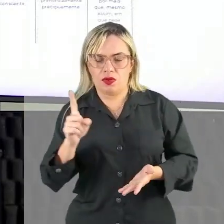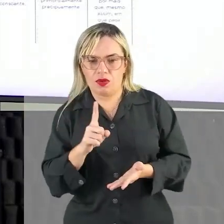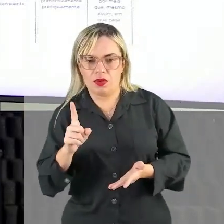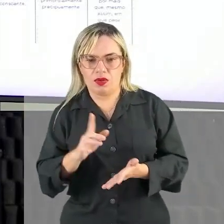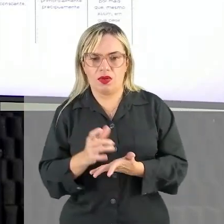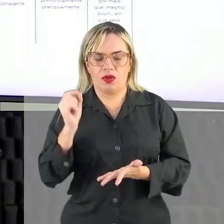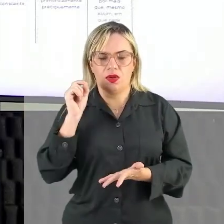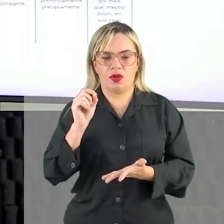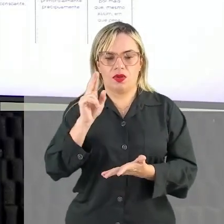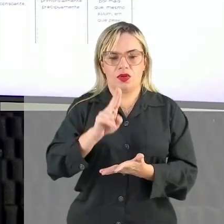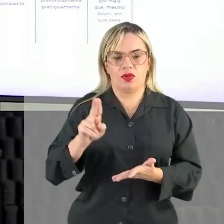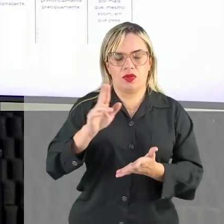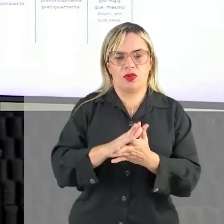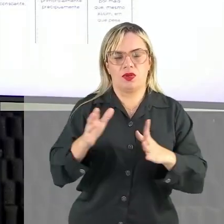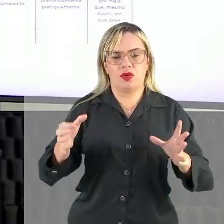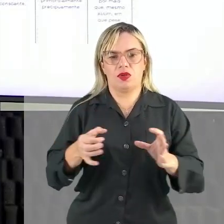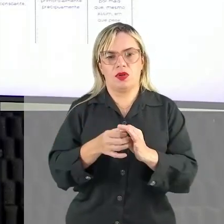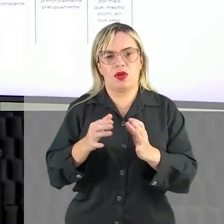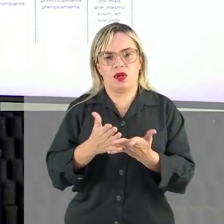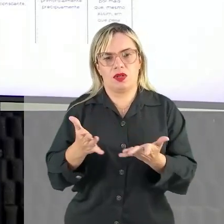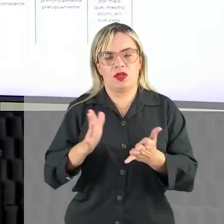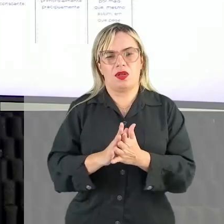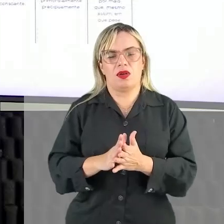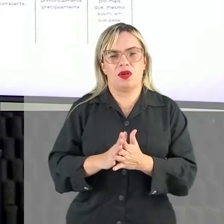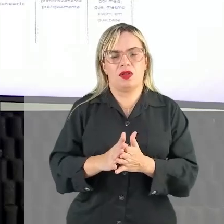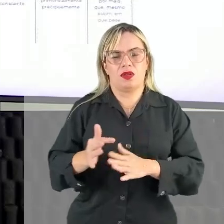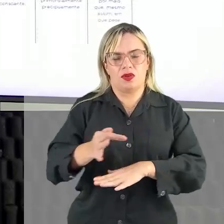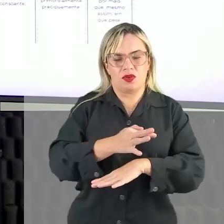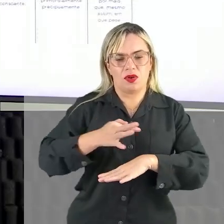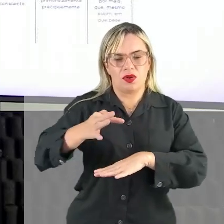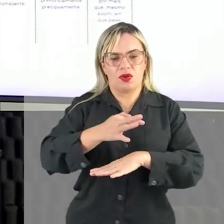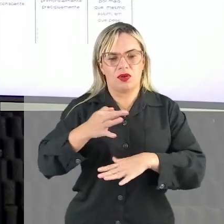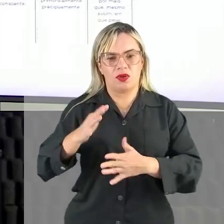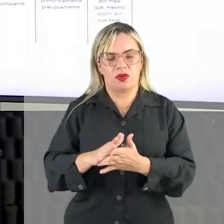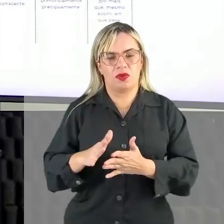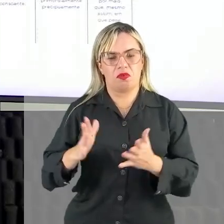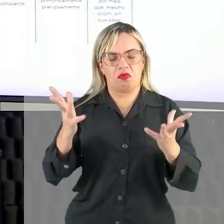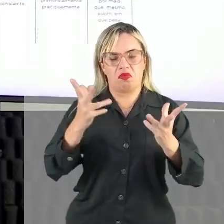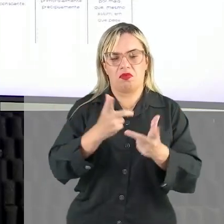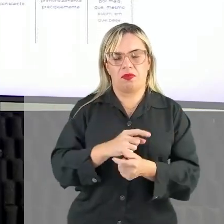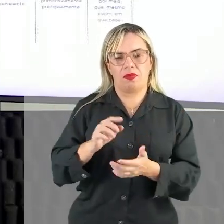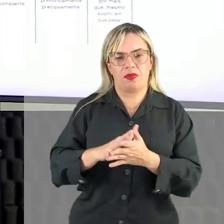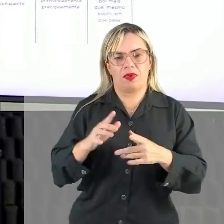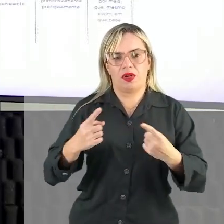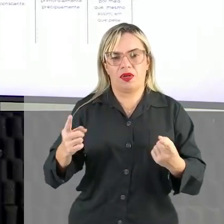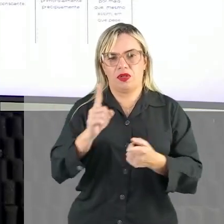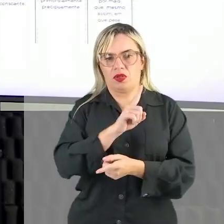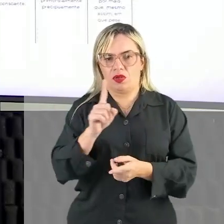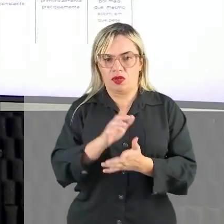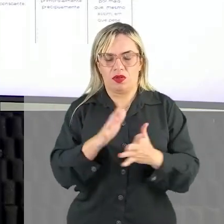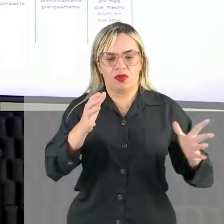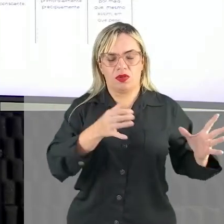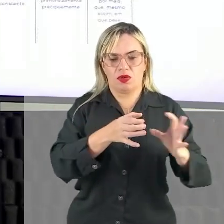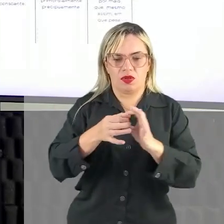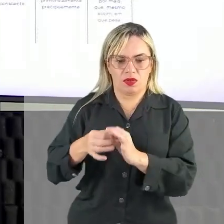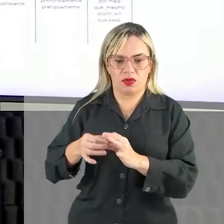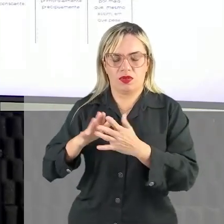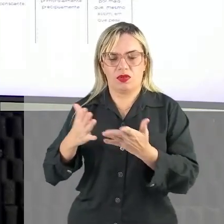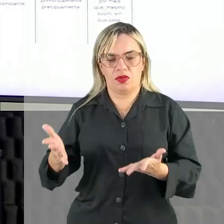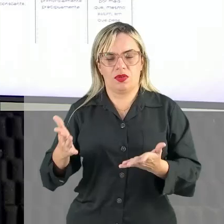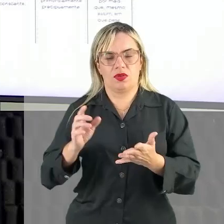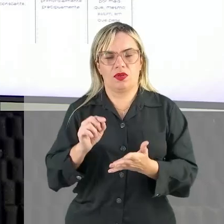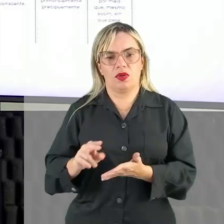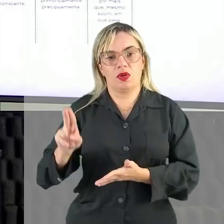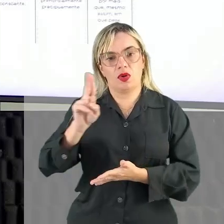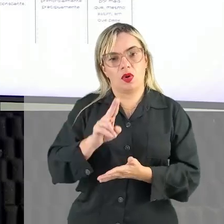coesivo Até parece bonito e formal né mas ele não é um elemento coesivo tome cuidado com isso mesmo